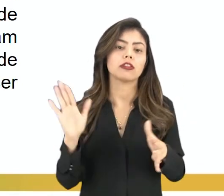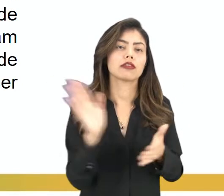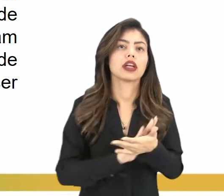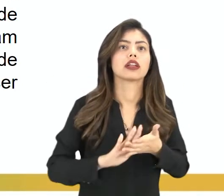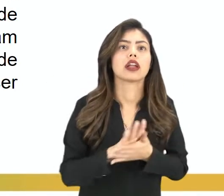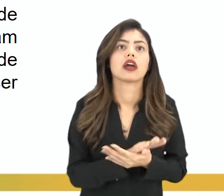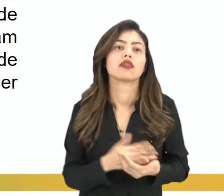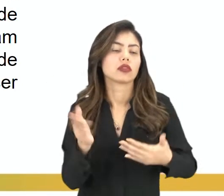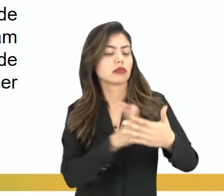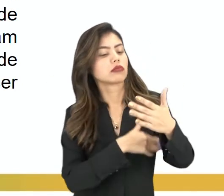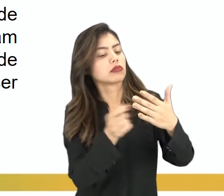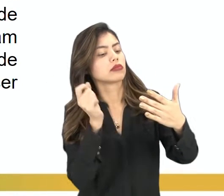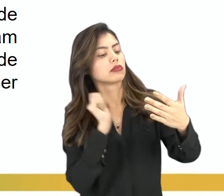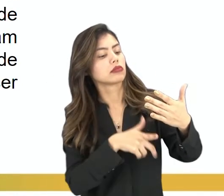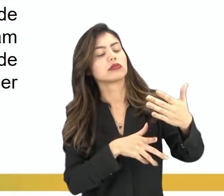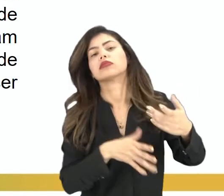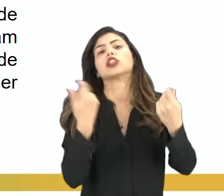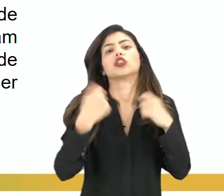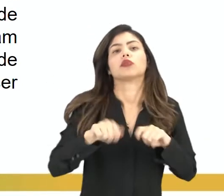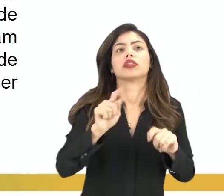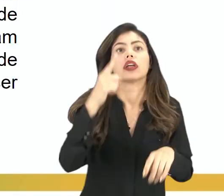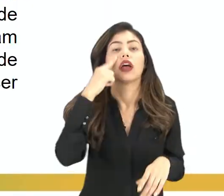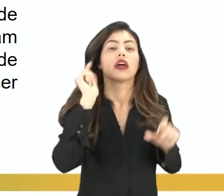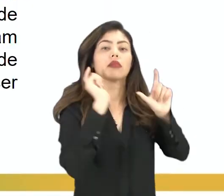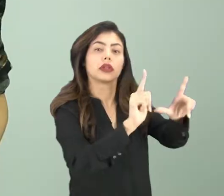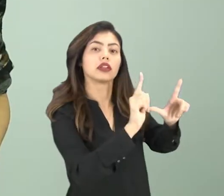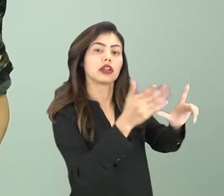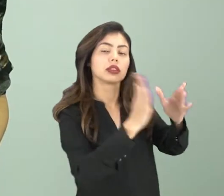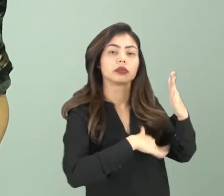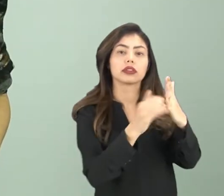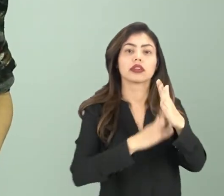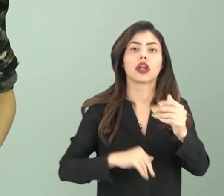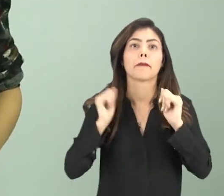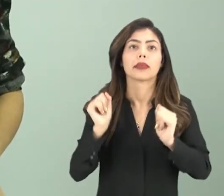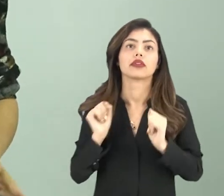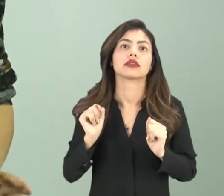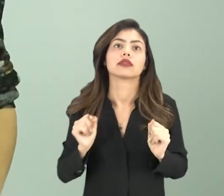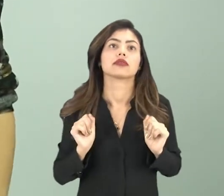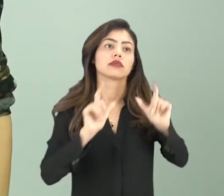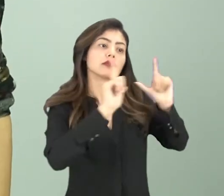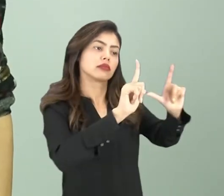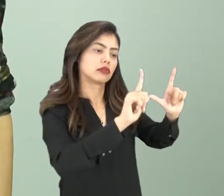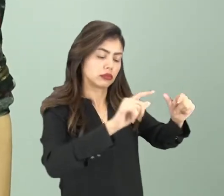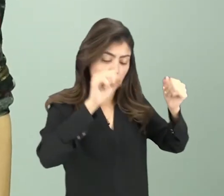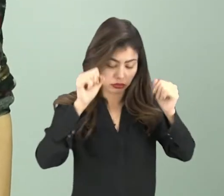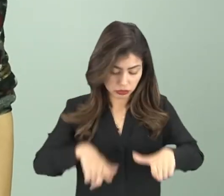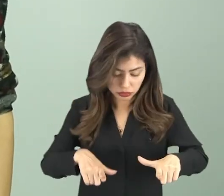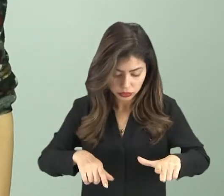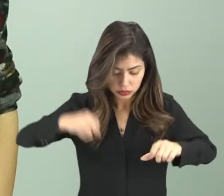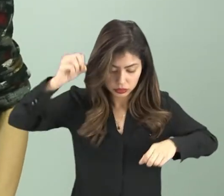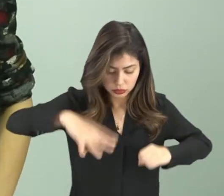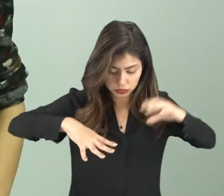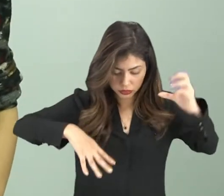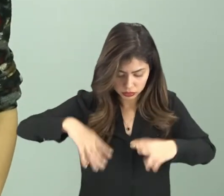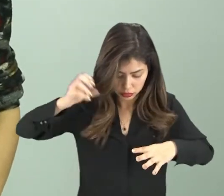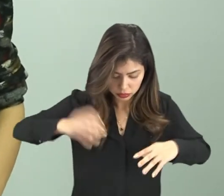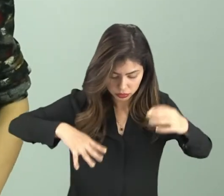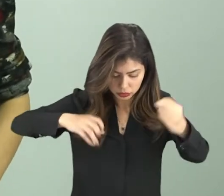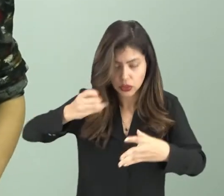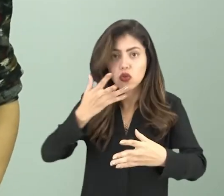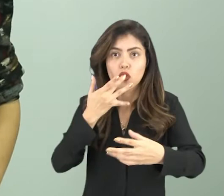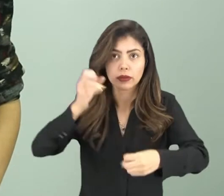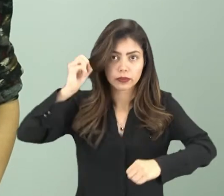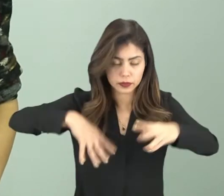quero dizer nada com a minha obra de arte. Ela não precisa estar na parede para ser pintada. Eu posso colocar um quadro no chão e